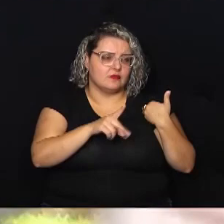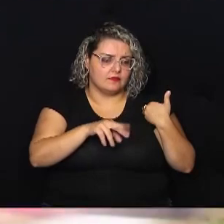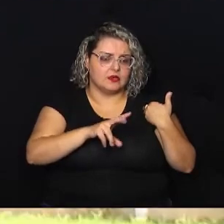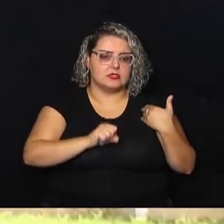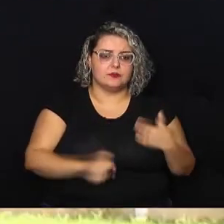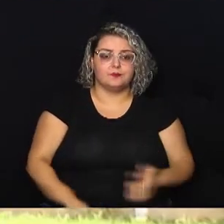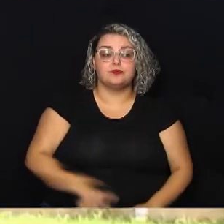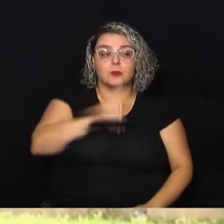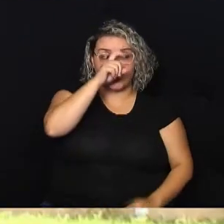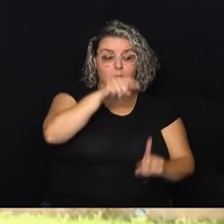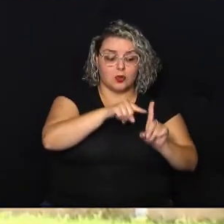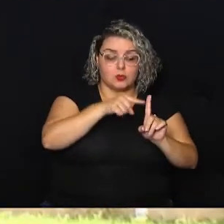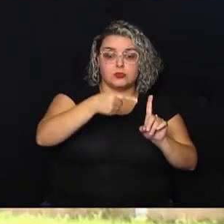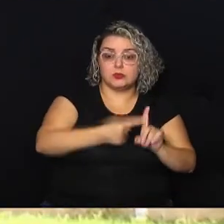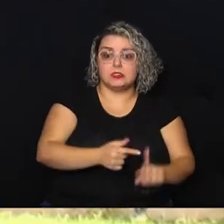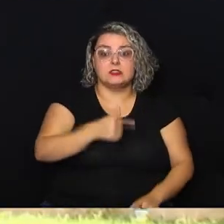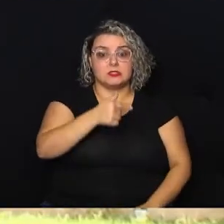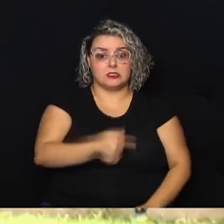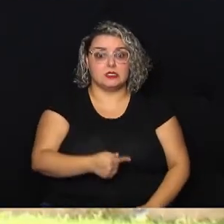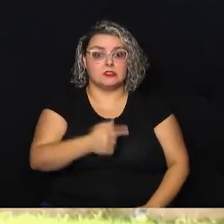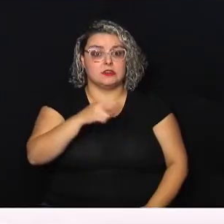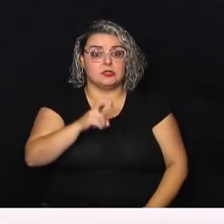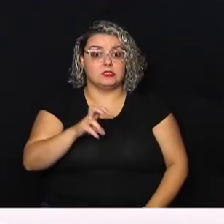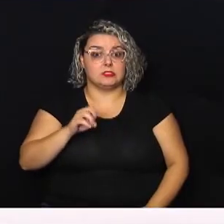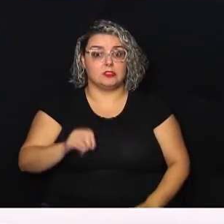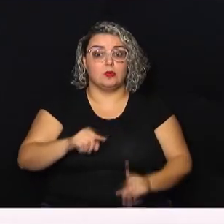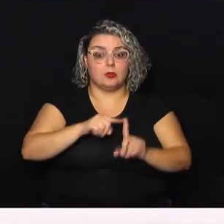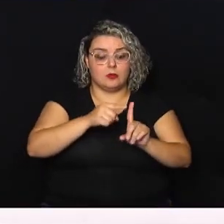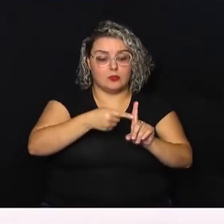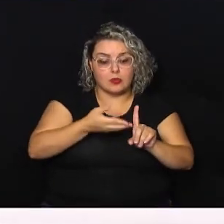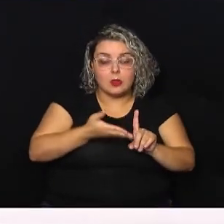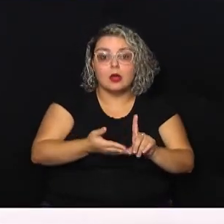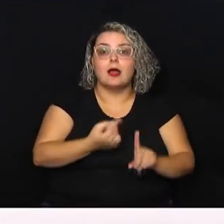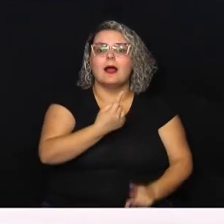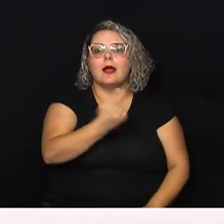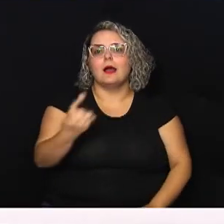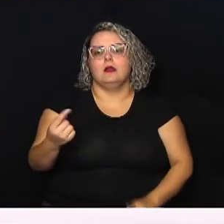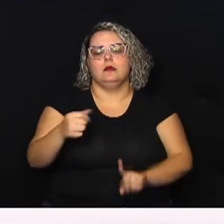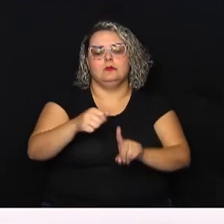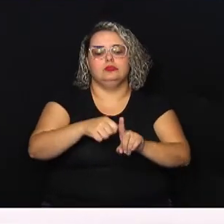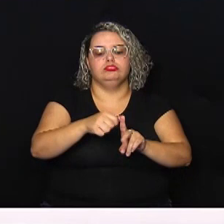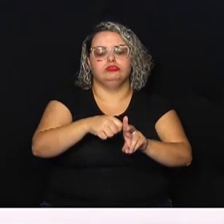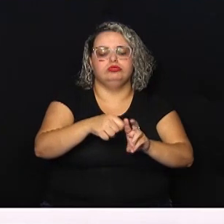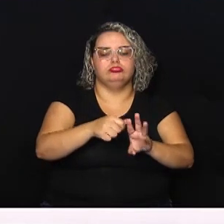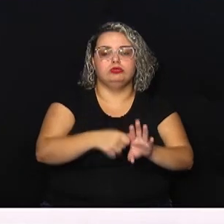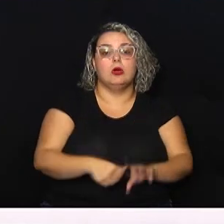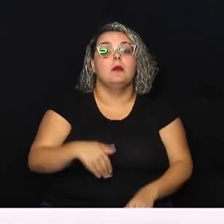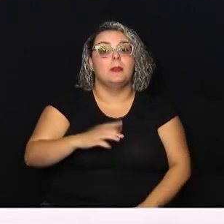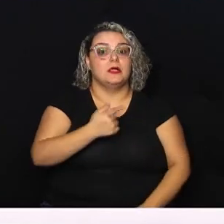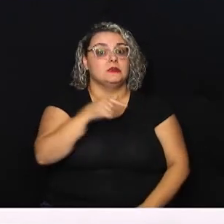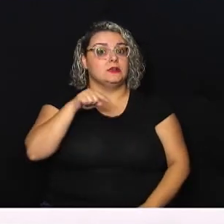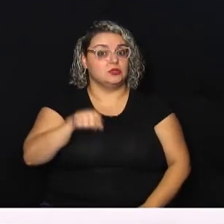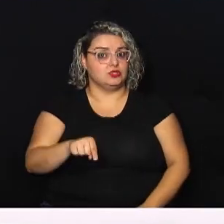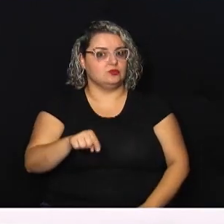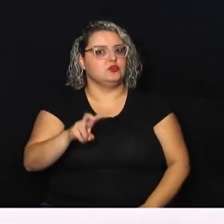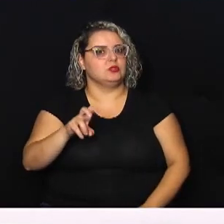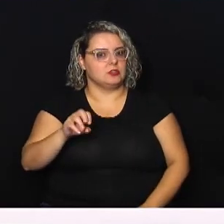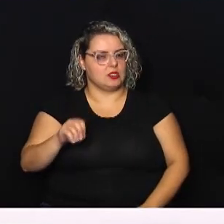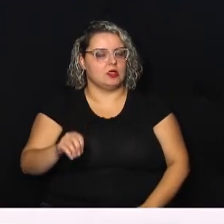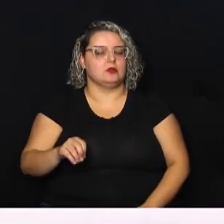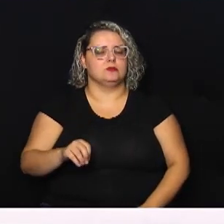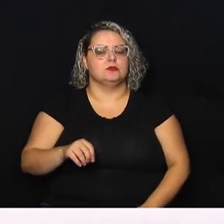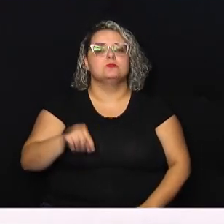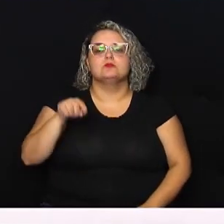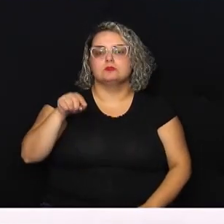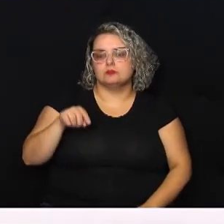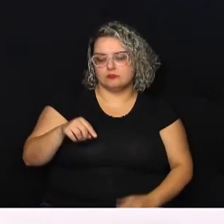de 750 partos por mês, mais de 7.000 atendimentos mensais entre consulta,